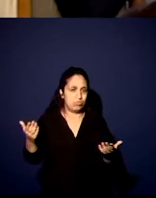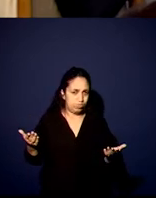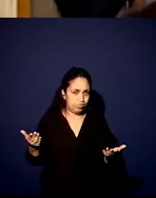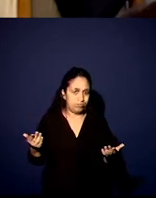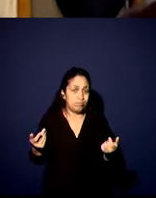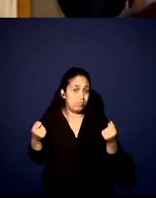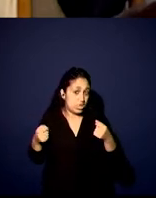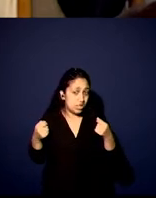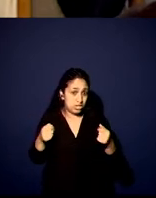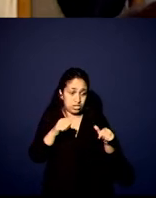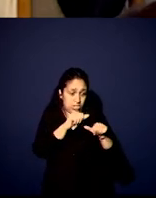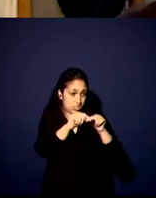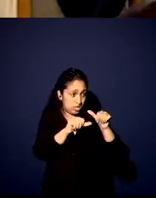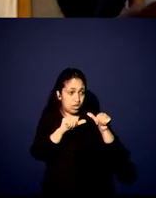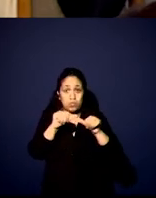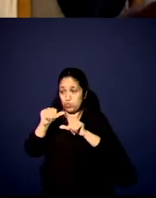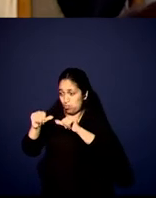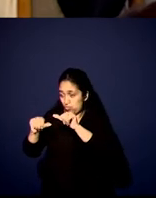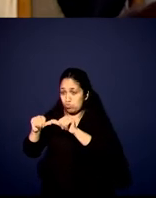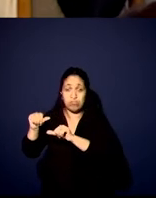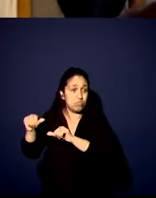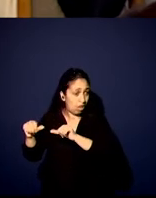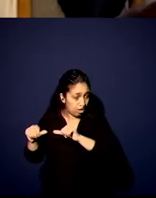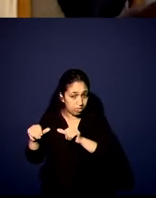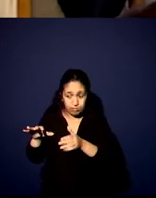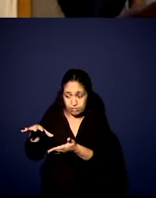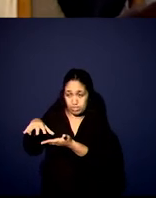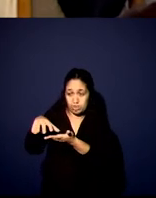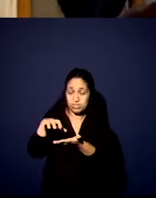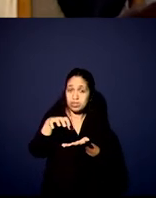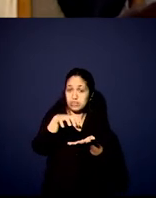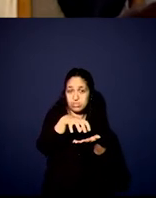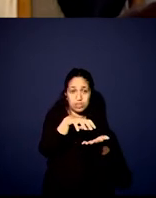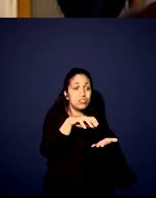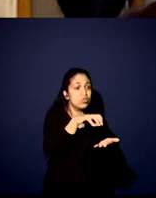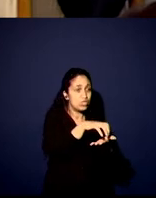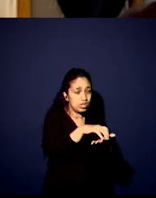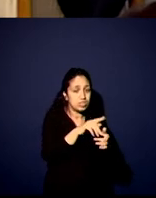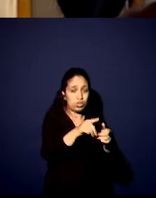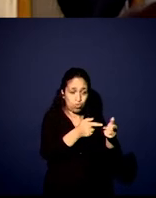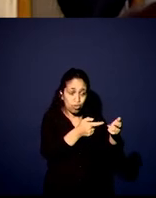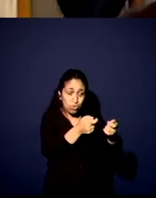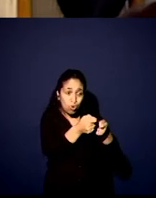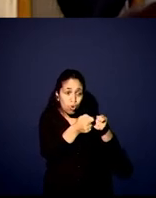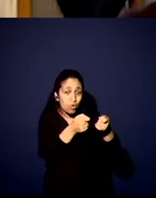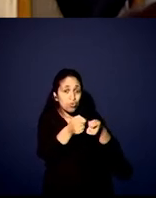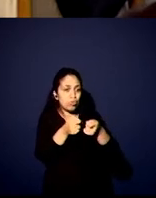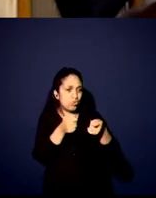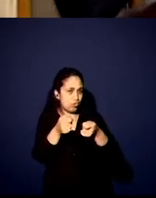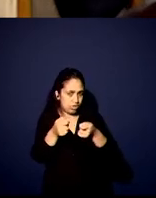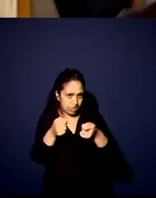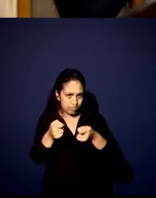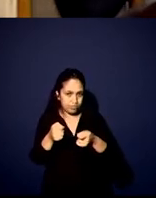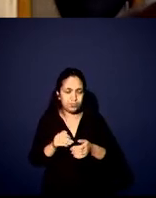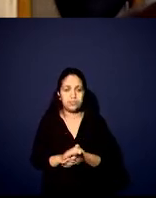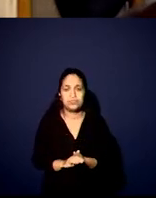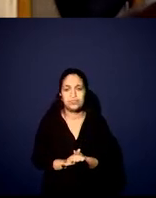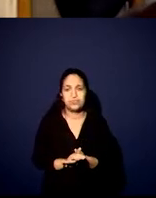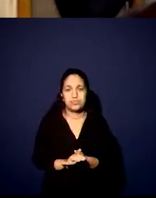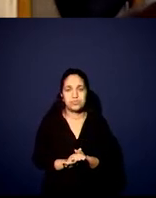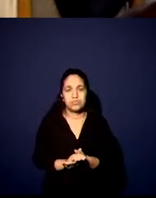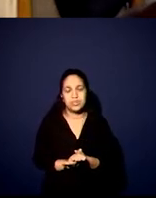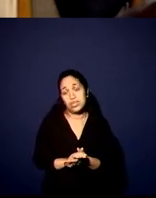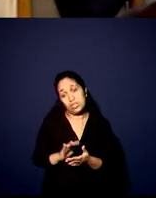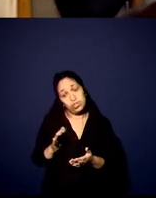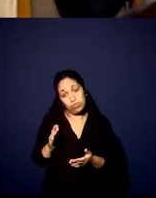você precisa fazer algumas alterações as agências têm que funcionar muito especificamente no controle dessas desses excessos e alguns casos